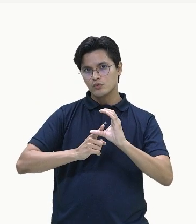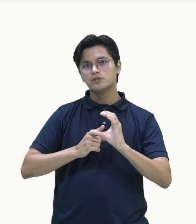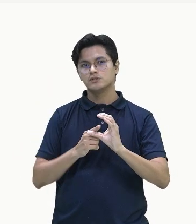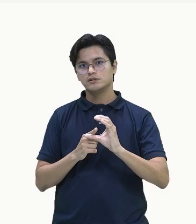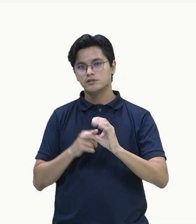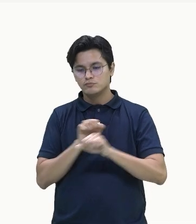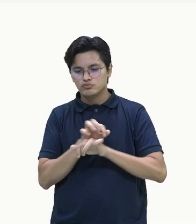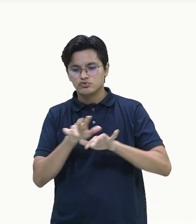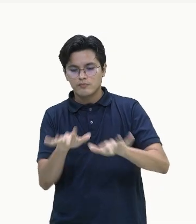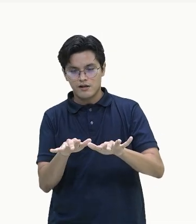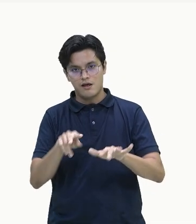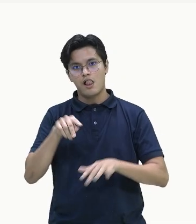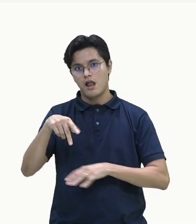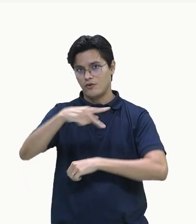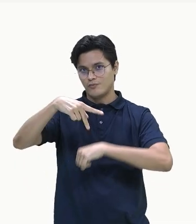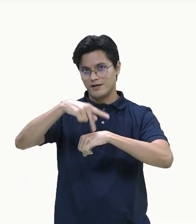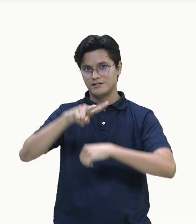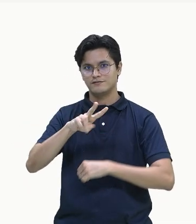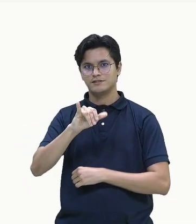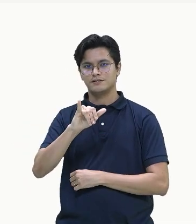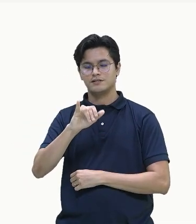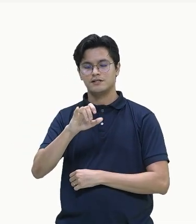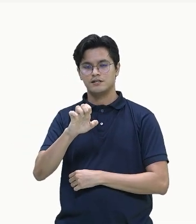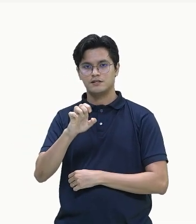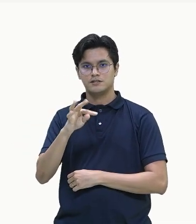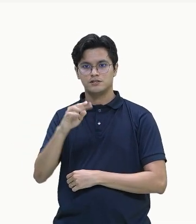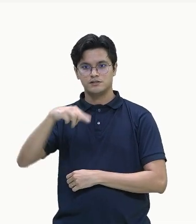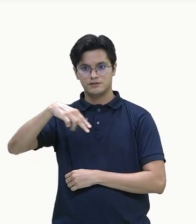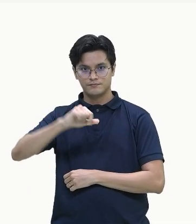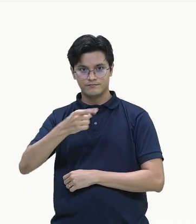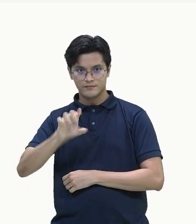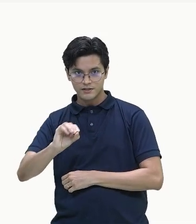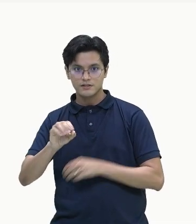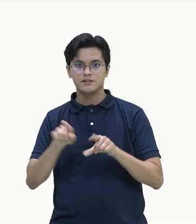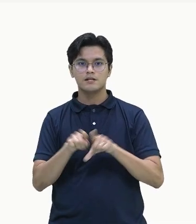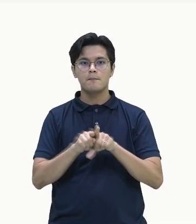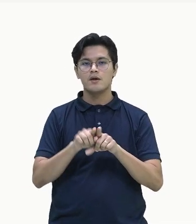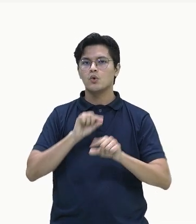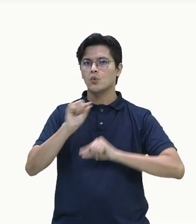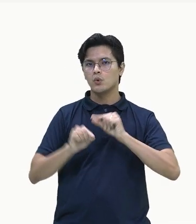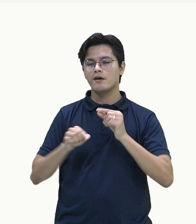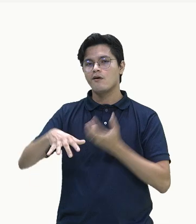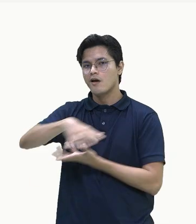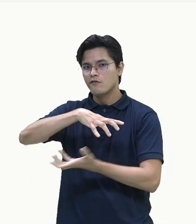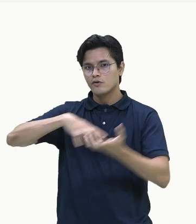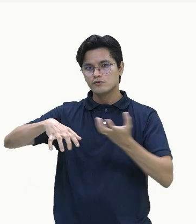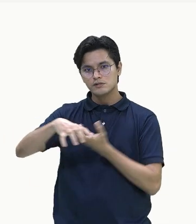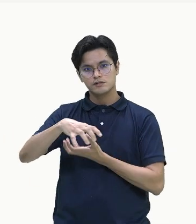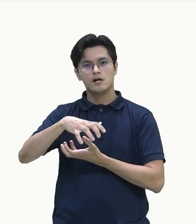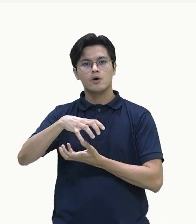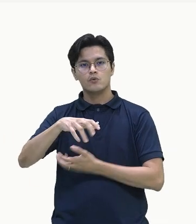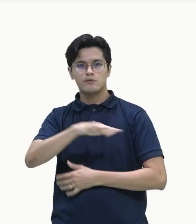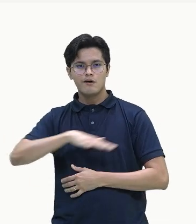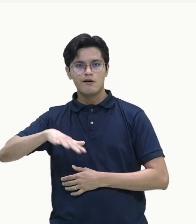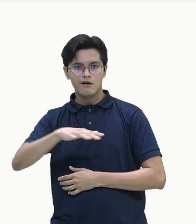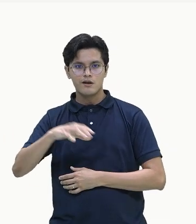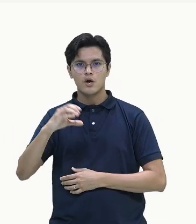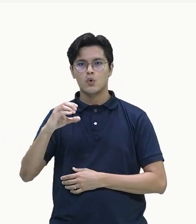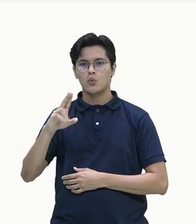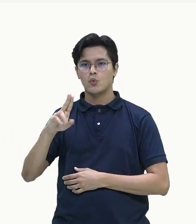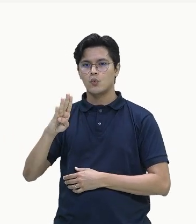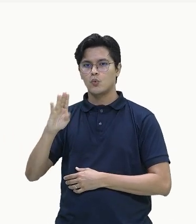muito os Estados Unidos, porque Cuba está lá do ladinho dos Estados Unidos, bem perto ali da Flórida, que está localizado na